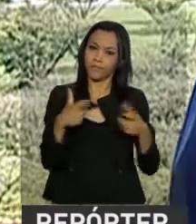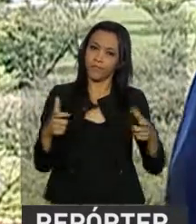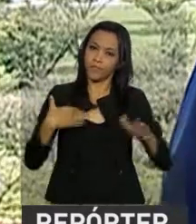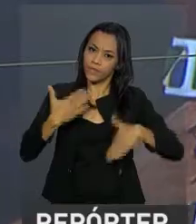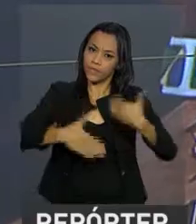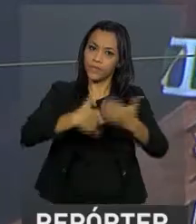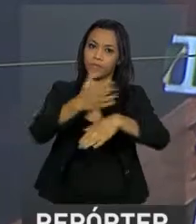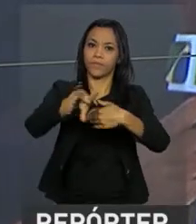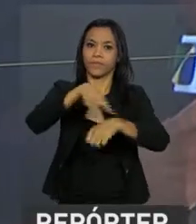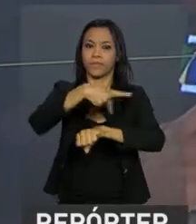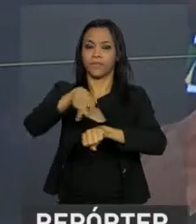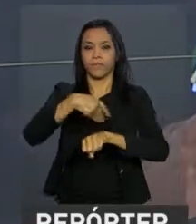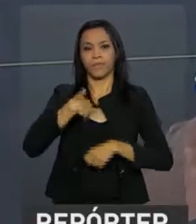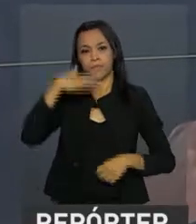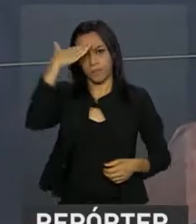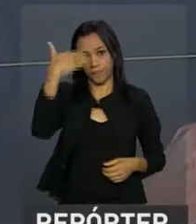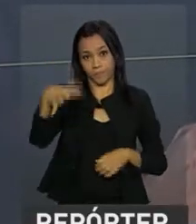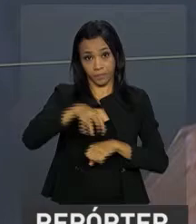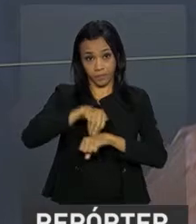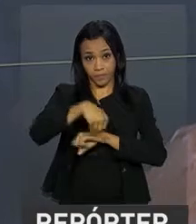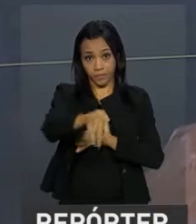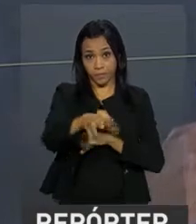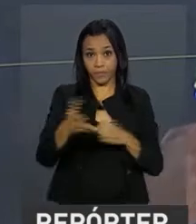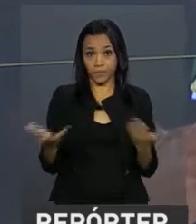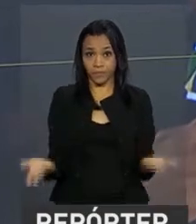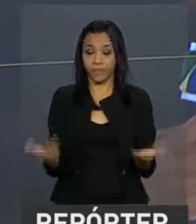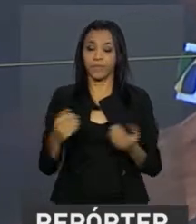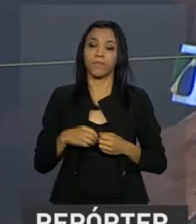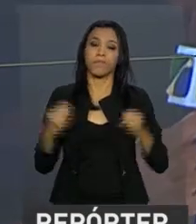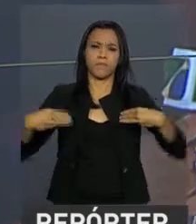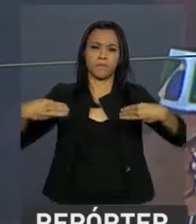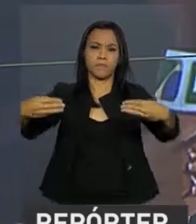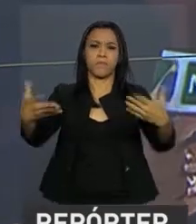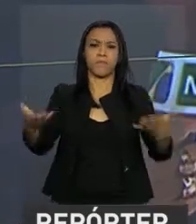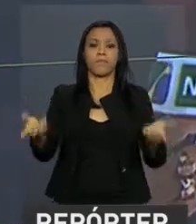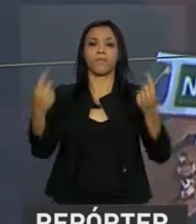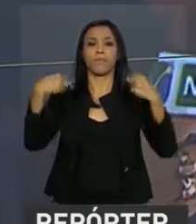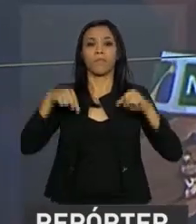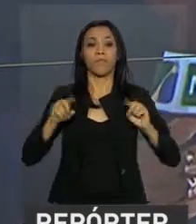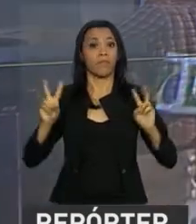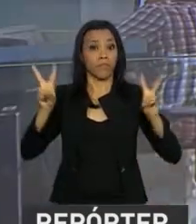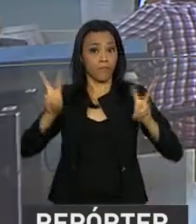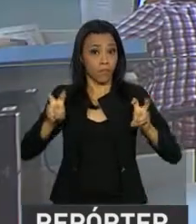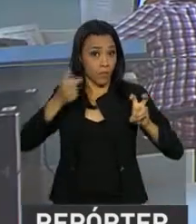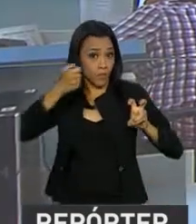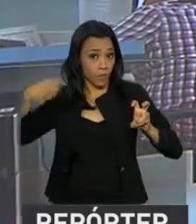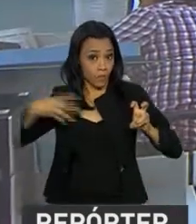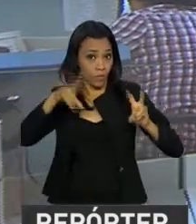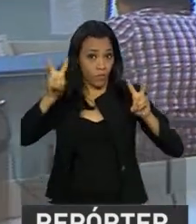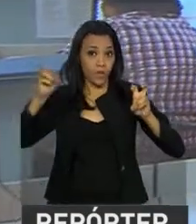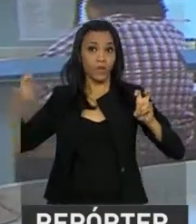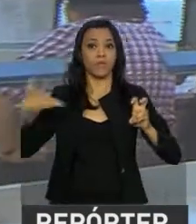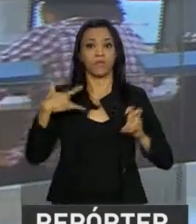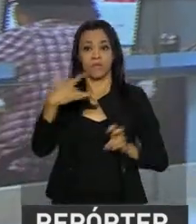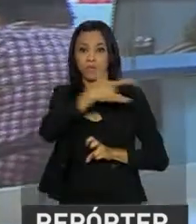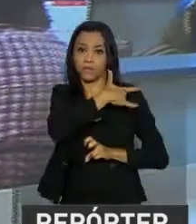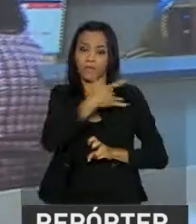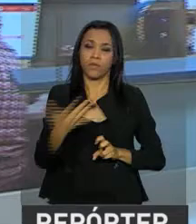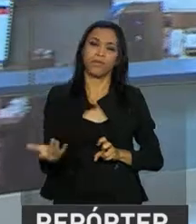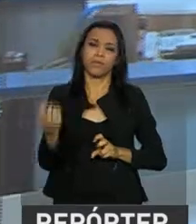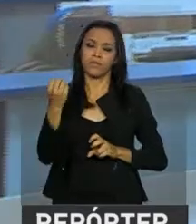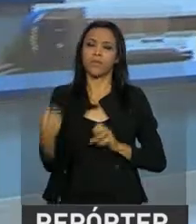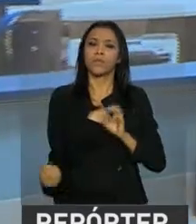Leandro. Obrigado, Mara, pelas suas informações aí da Esplanada dos Ministérios. Vamos falar de saúde agora. O Ministério da Saúde lançou uma